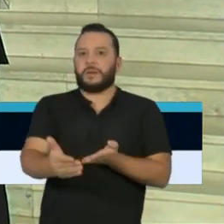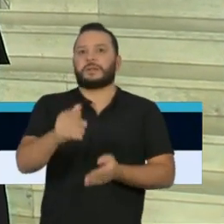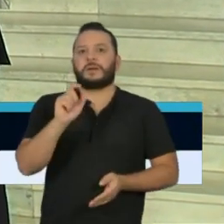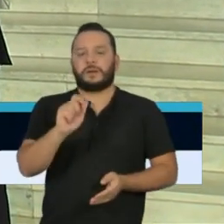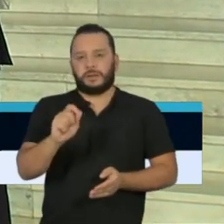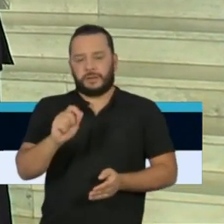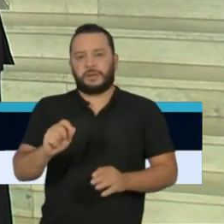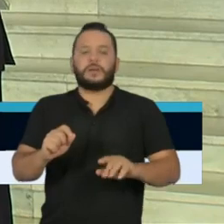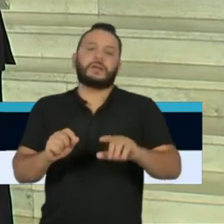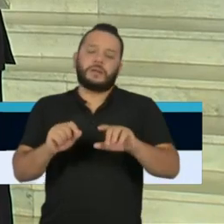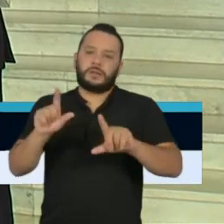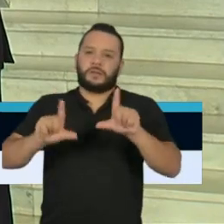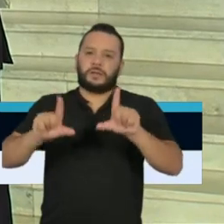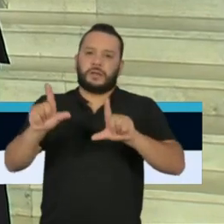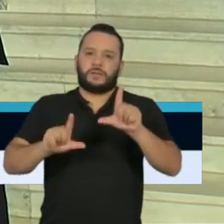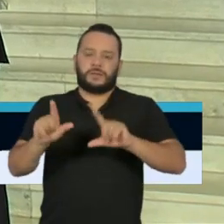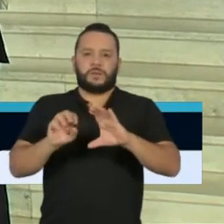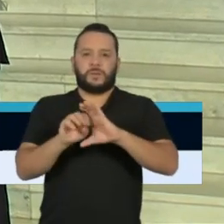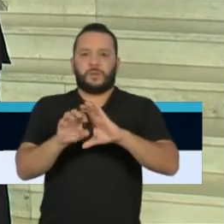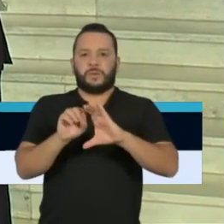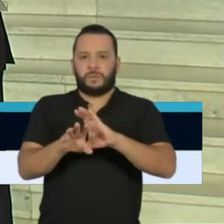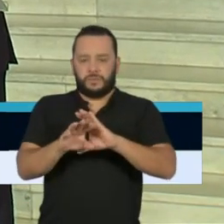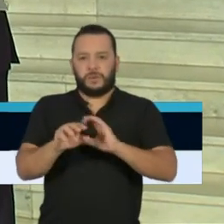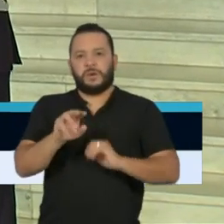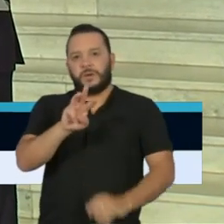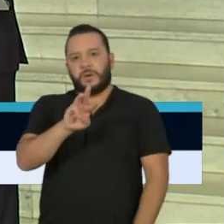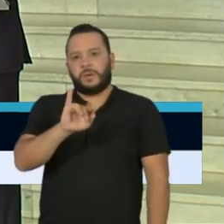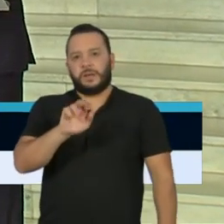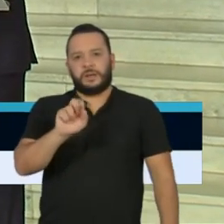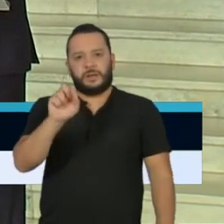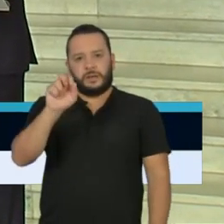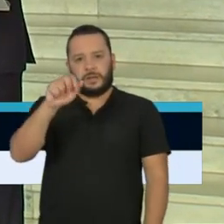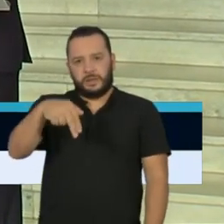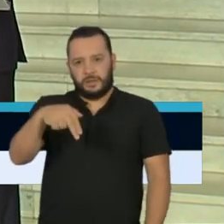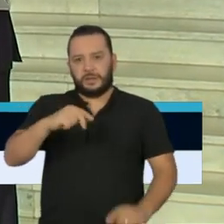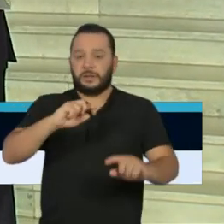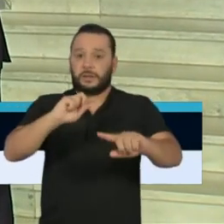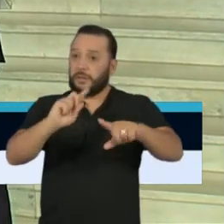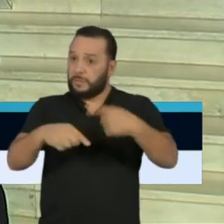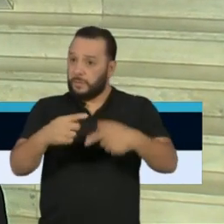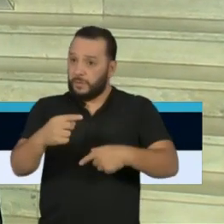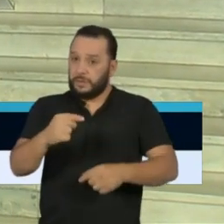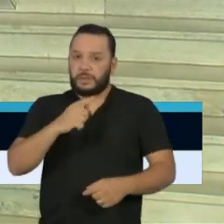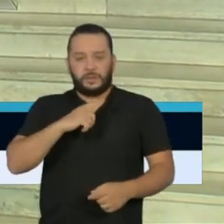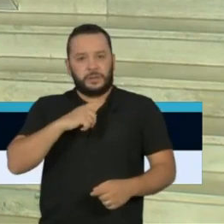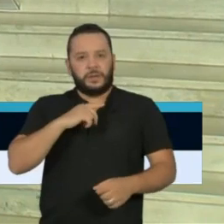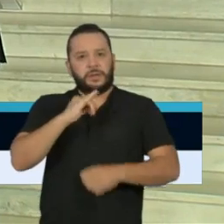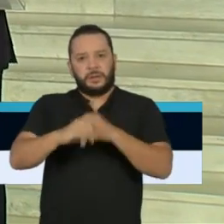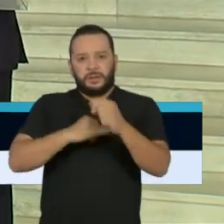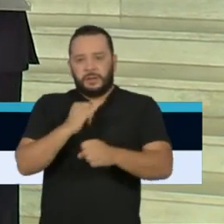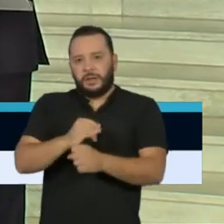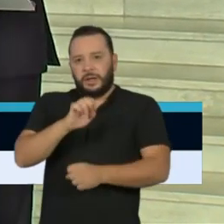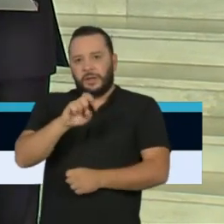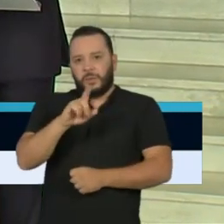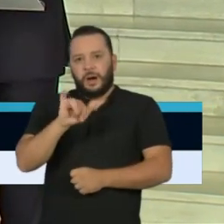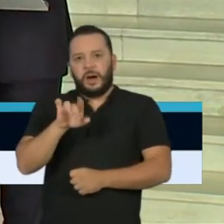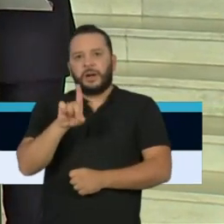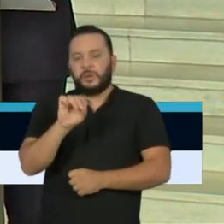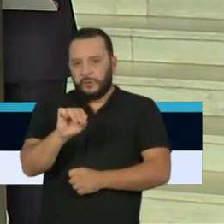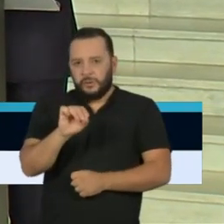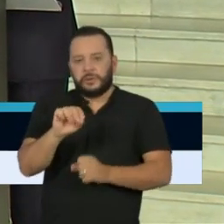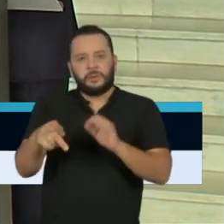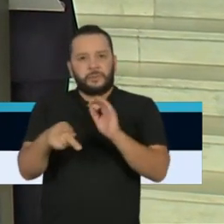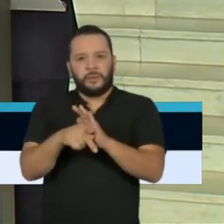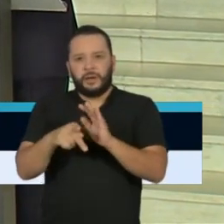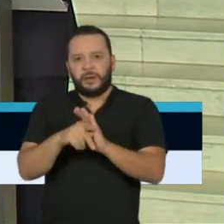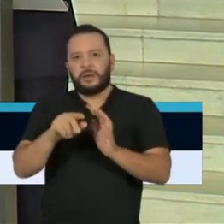TV Globo News, jornalista William Cury. Depois vamos online para o Eduardo Simões, da